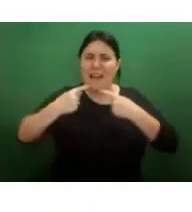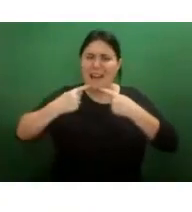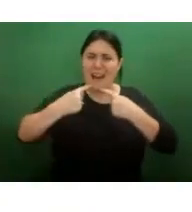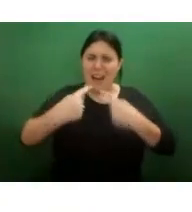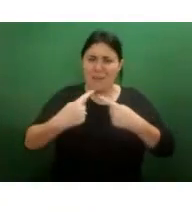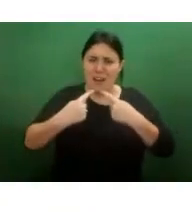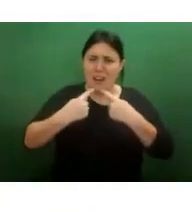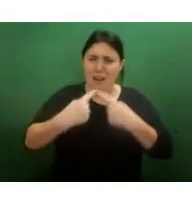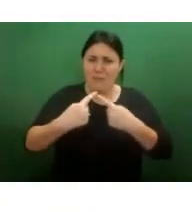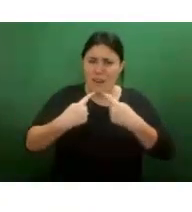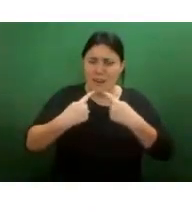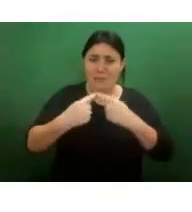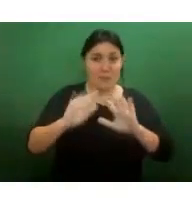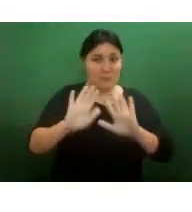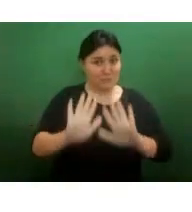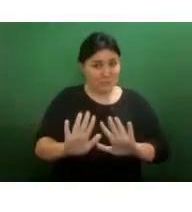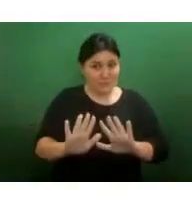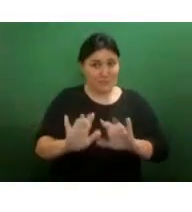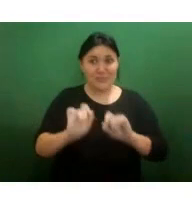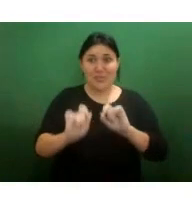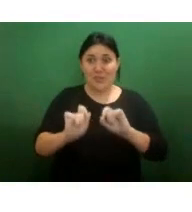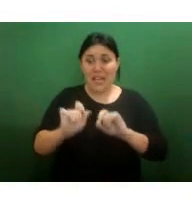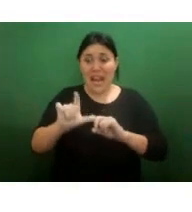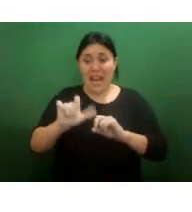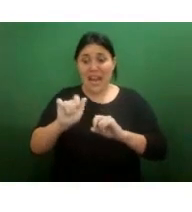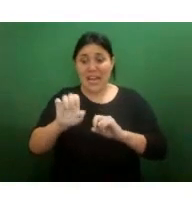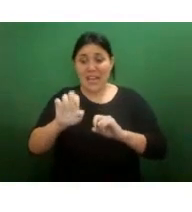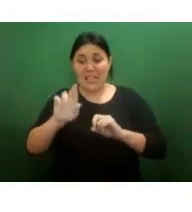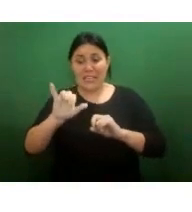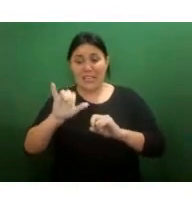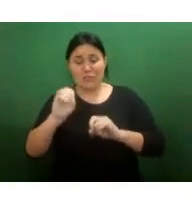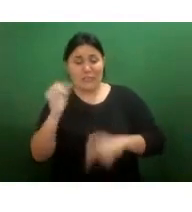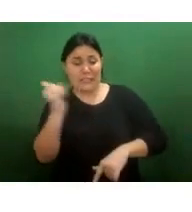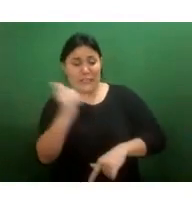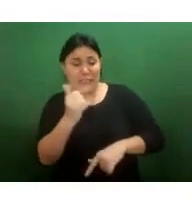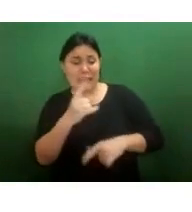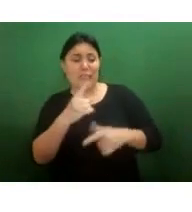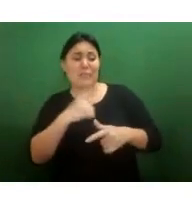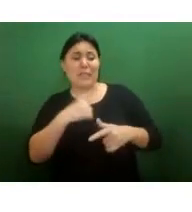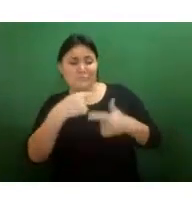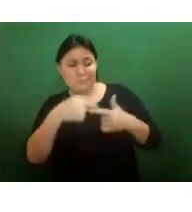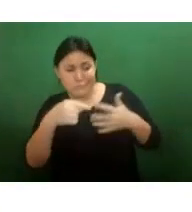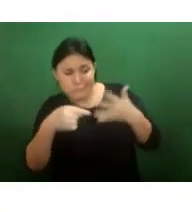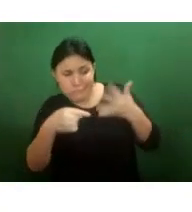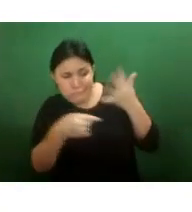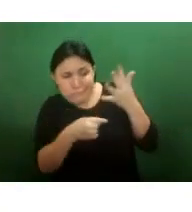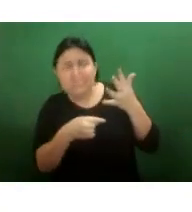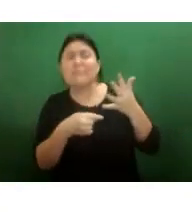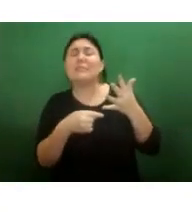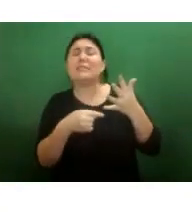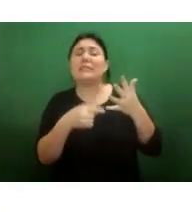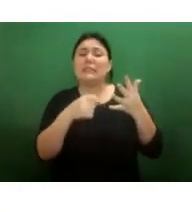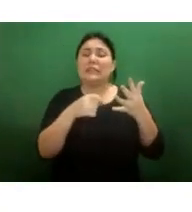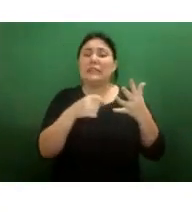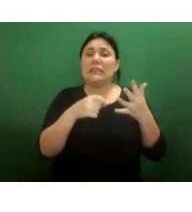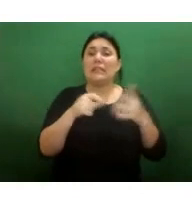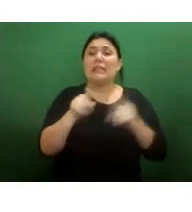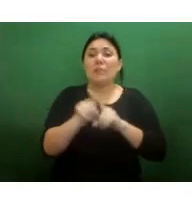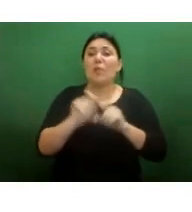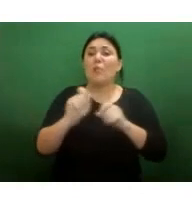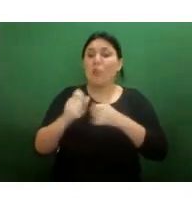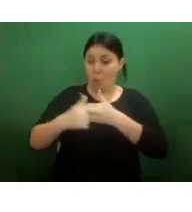lá alertando a gente: olha, tá assim, não tá. E uma coisa muito interessante também, o papel do consultor,